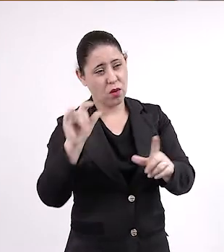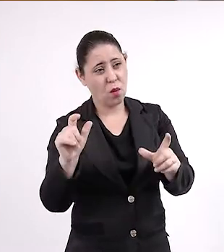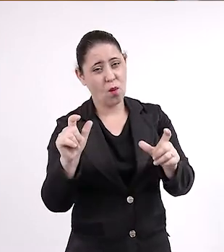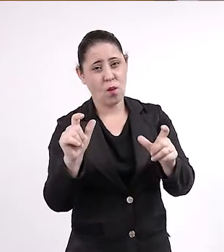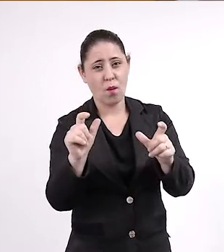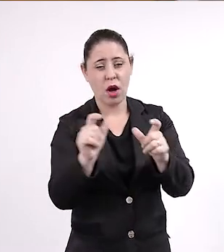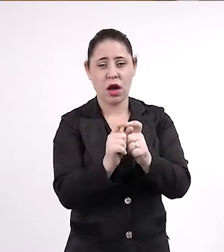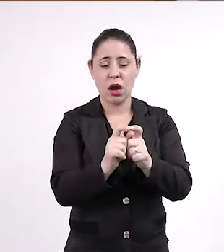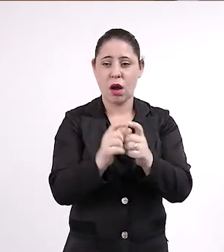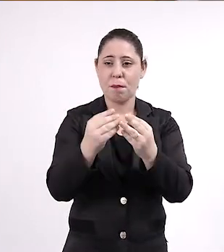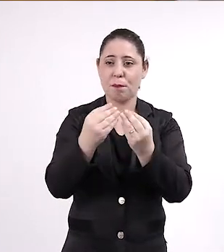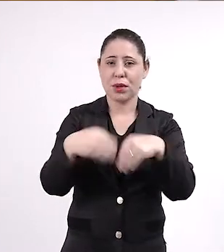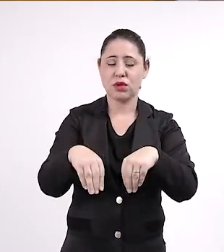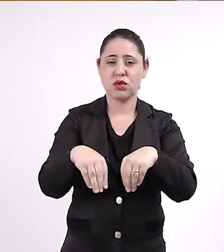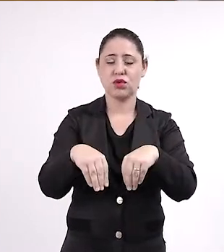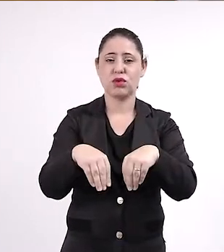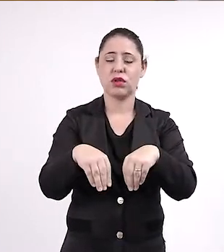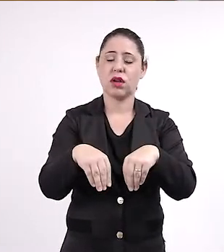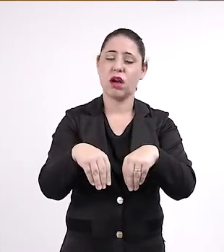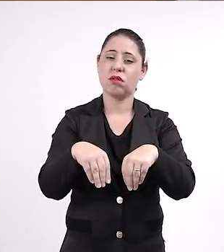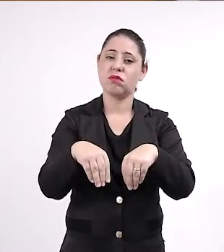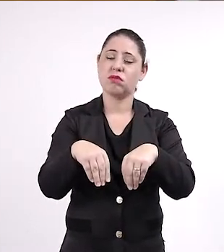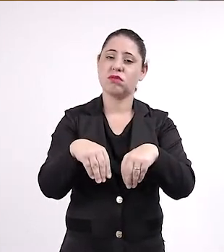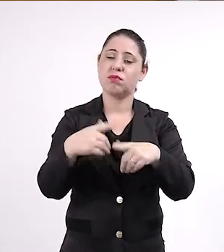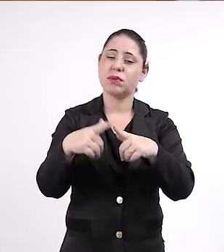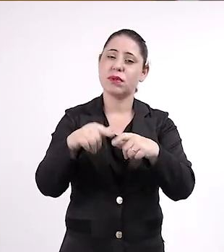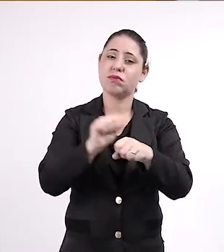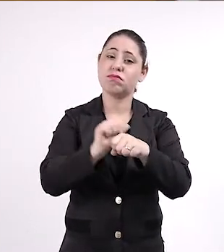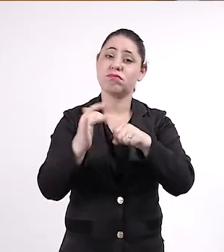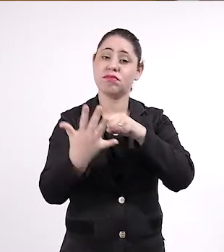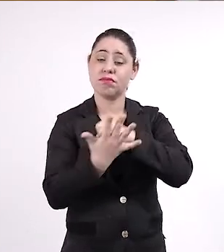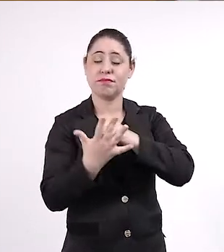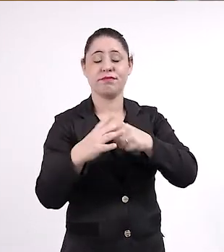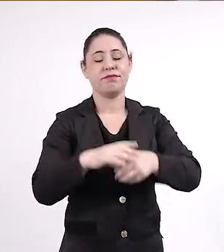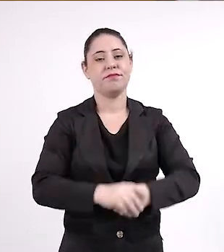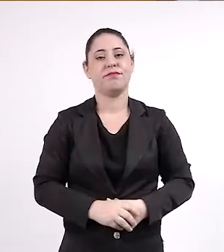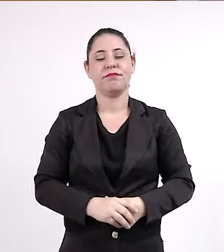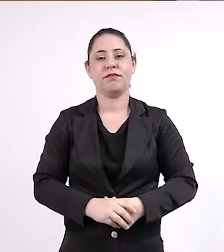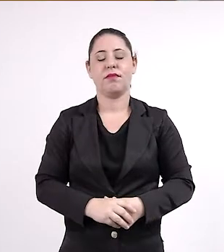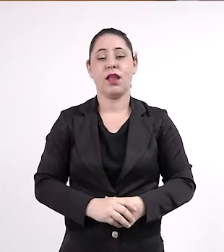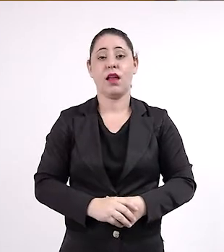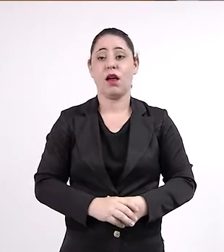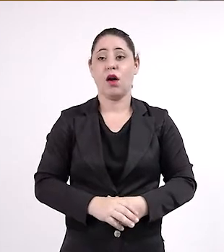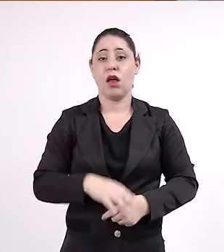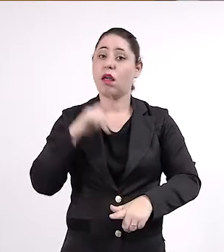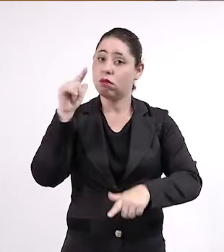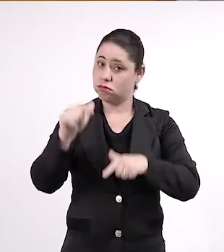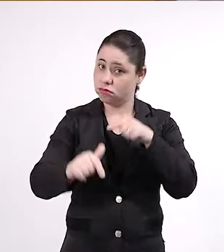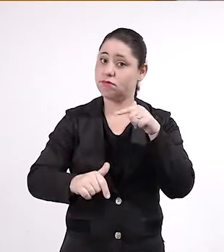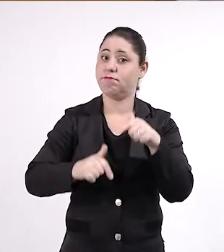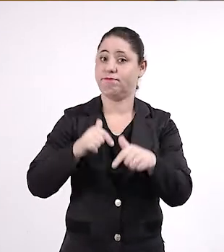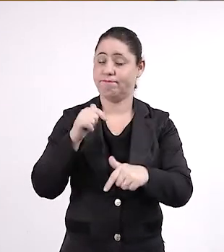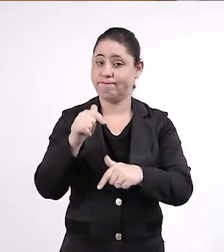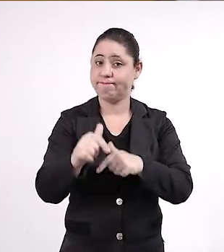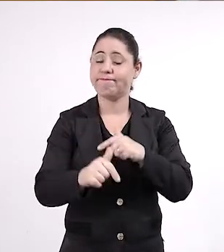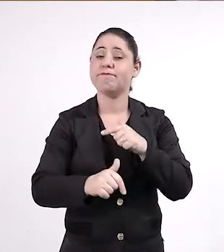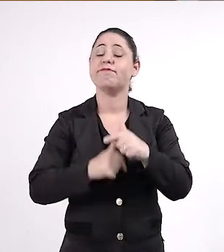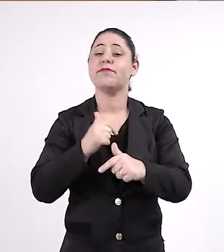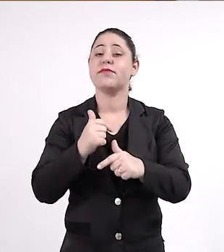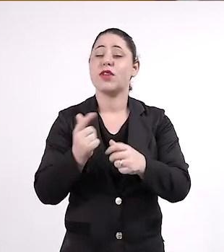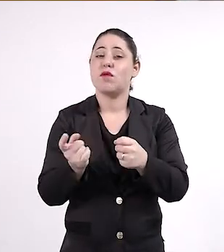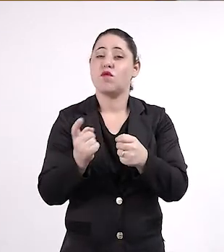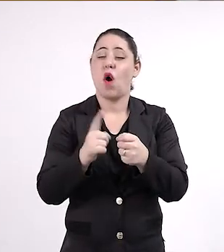combater, minimizar os danos trazidos pelo coronavírus? Paulo, nós temos trabalhado